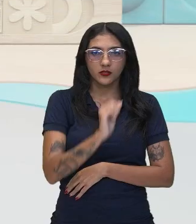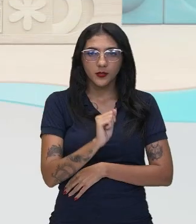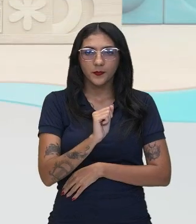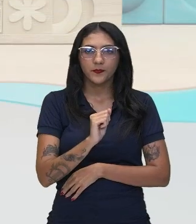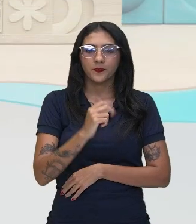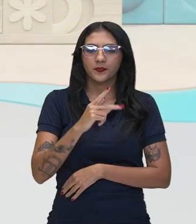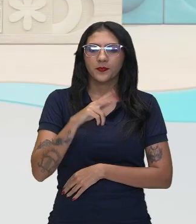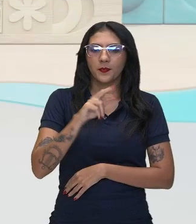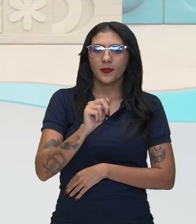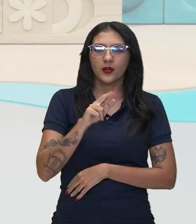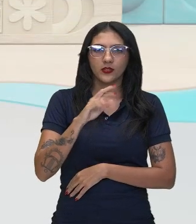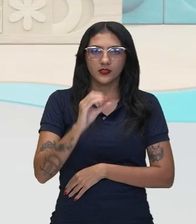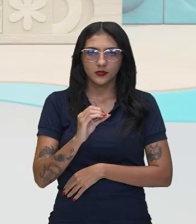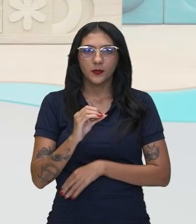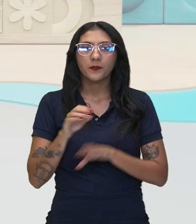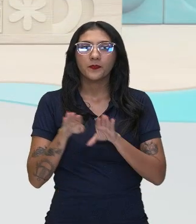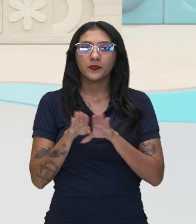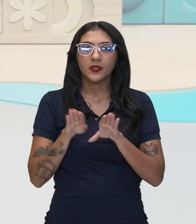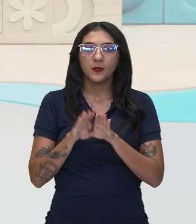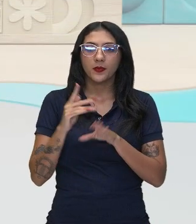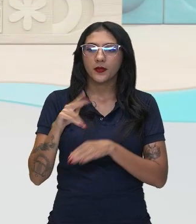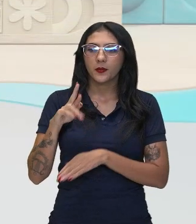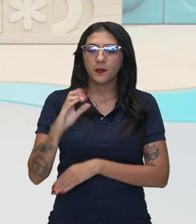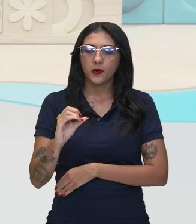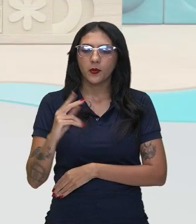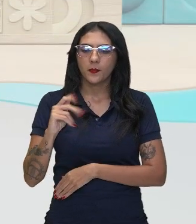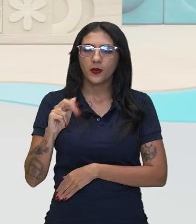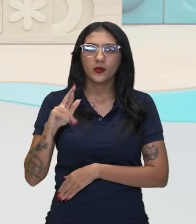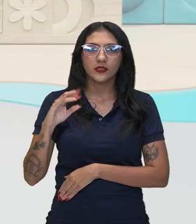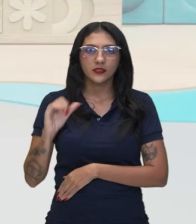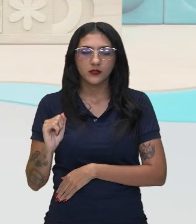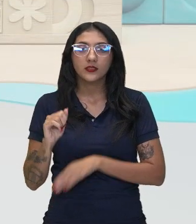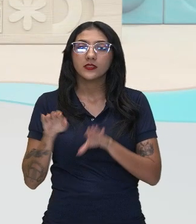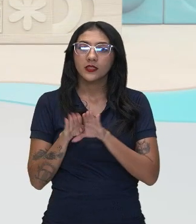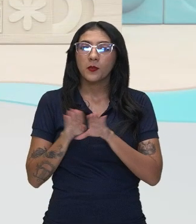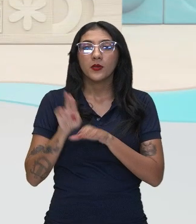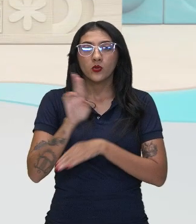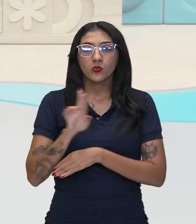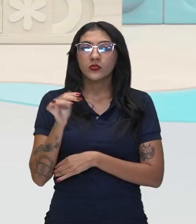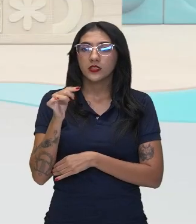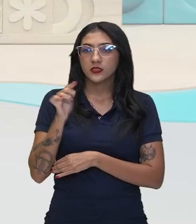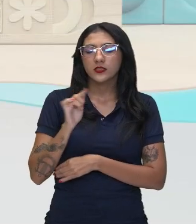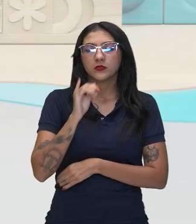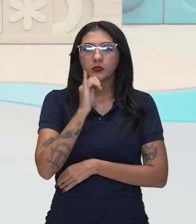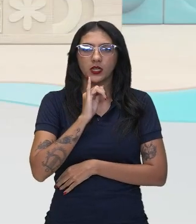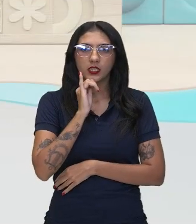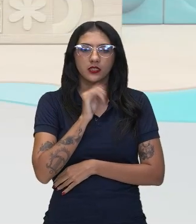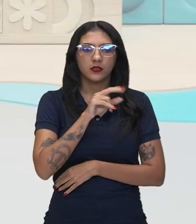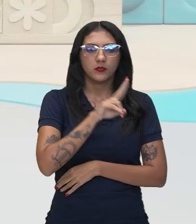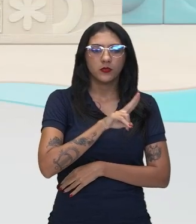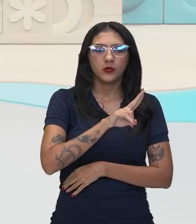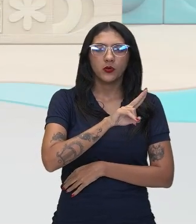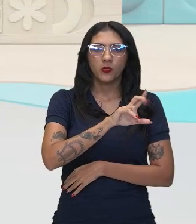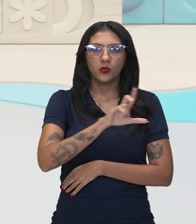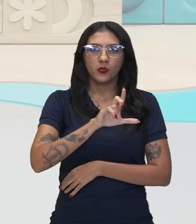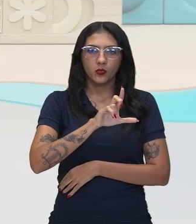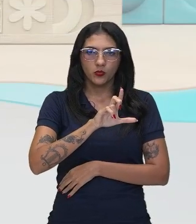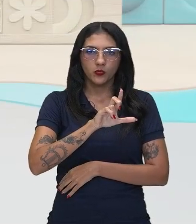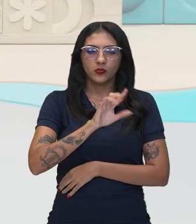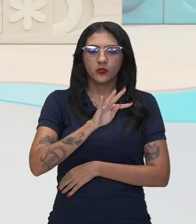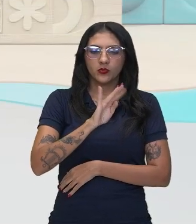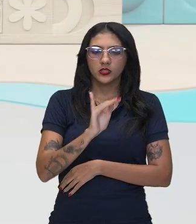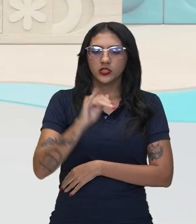as proparoxítonas recebem acento. É o caso de último, né? Último, nós temos uma proparoxítona